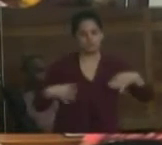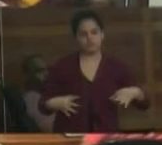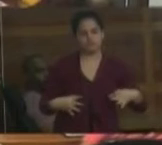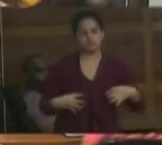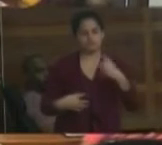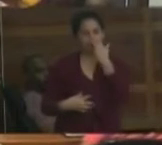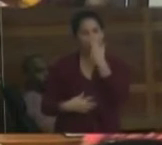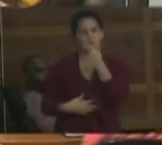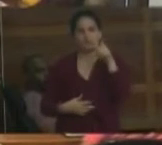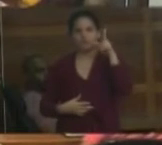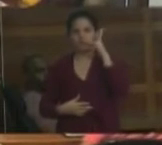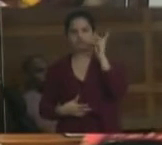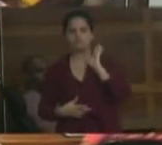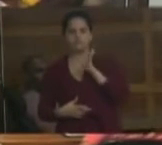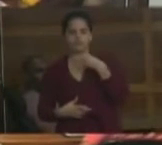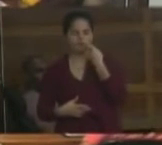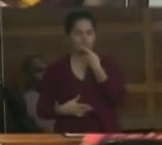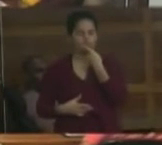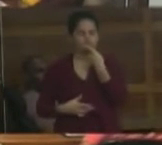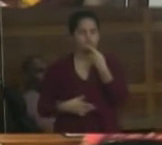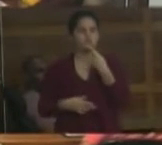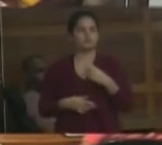e aí